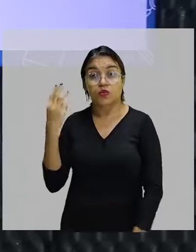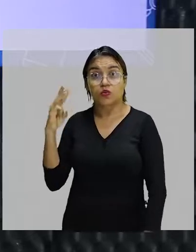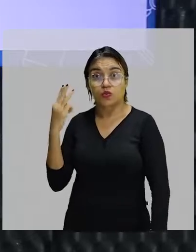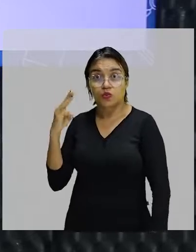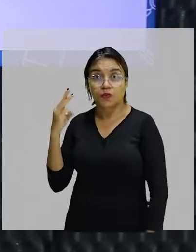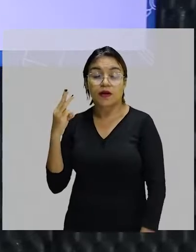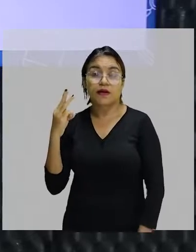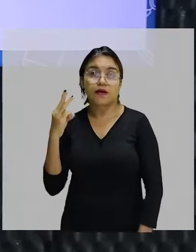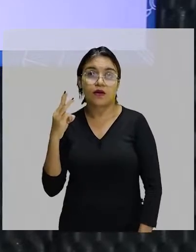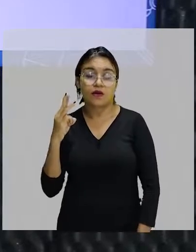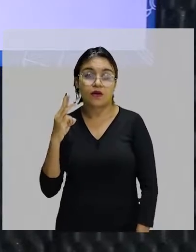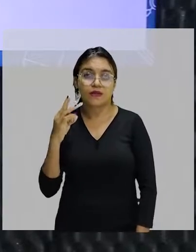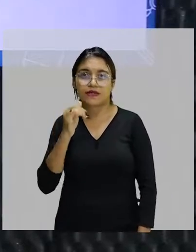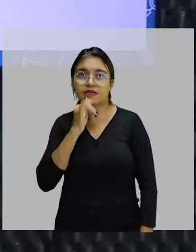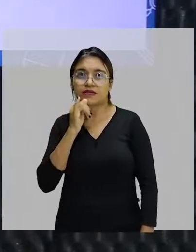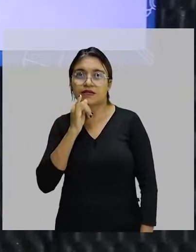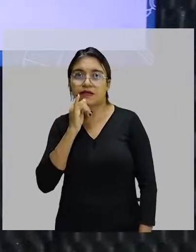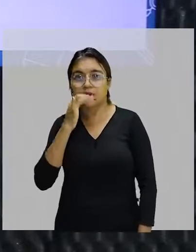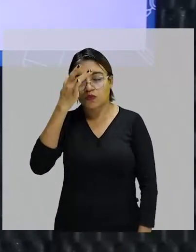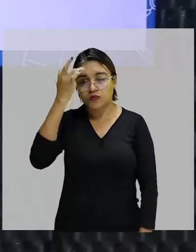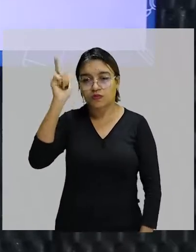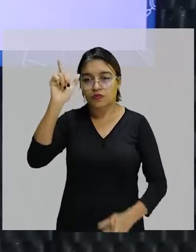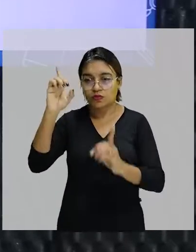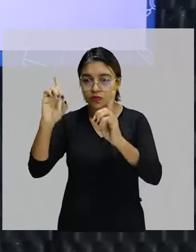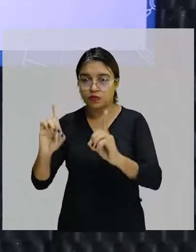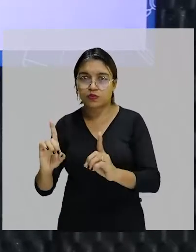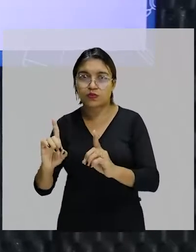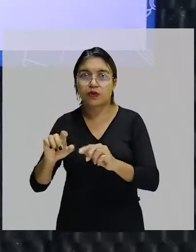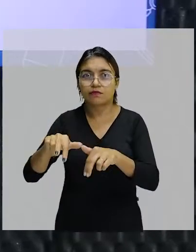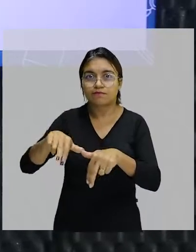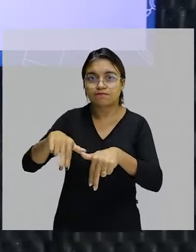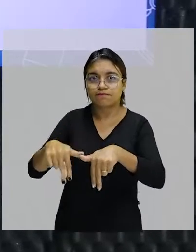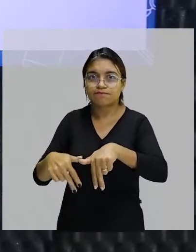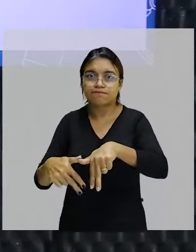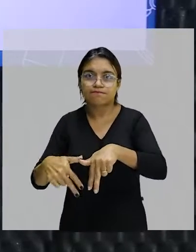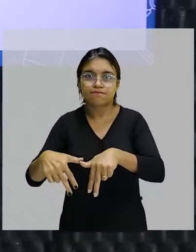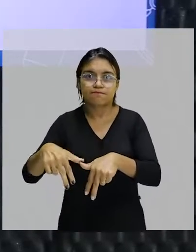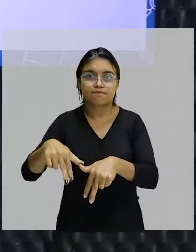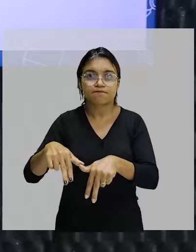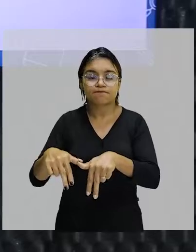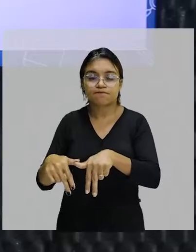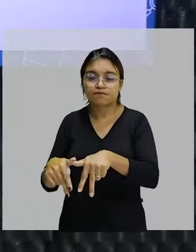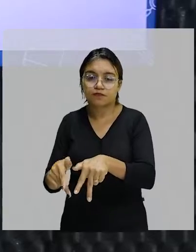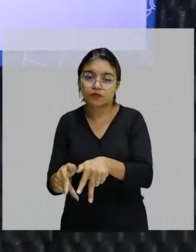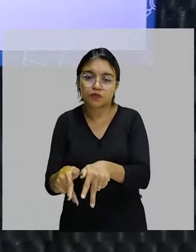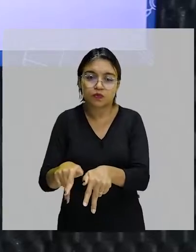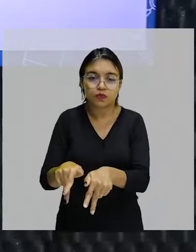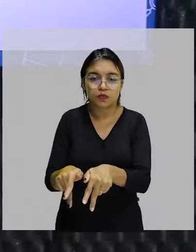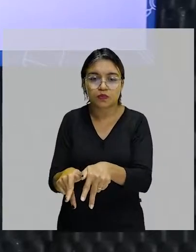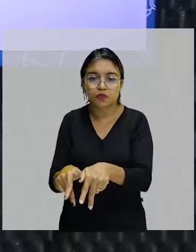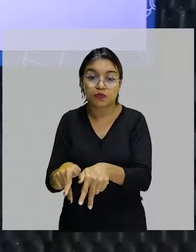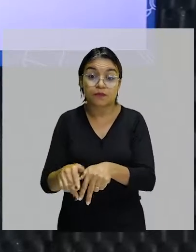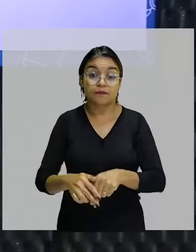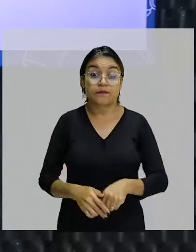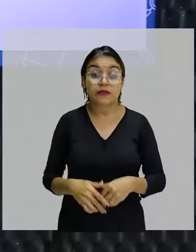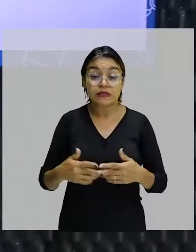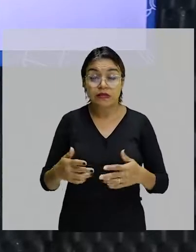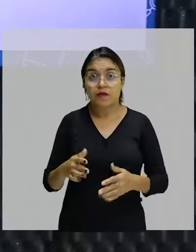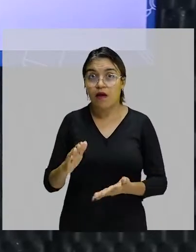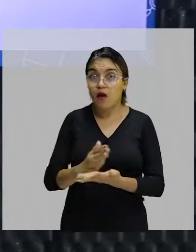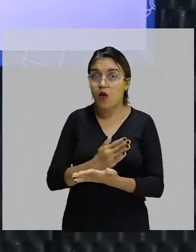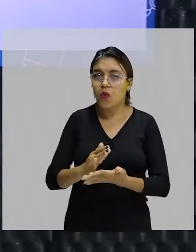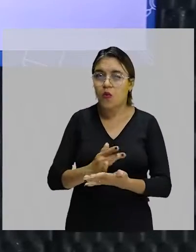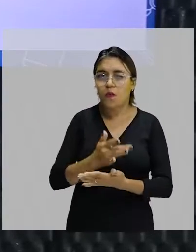dançado entre duas pessoas, né, em pares. Algumas pesquisas ou alguns pesquisadores argumentam que esse ritmo, que